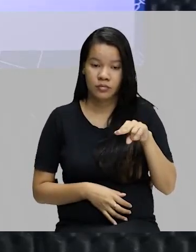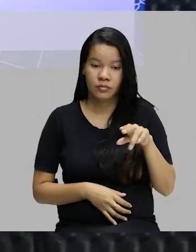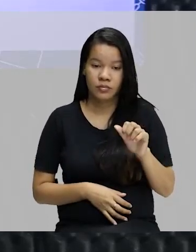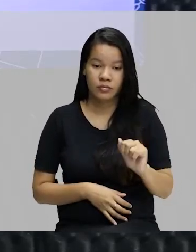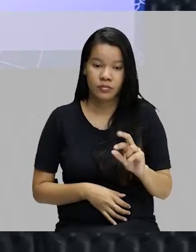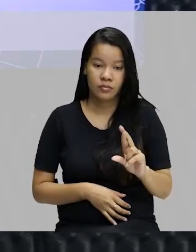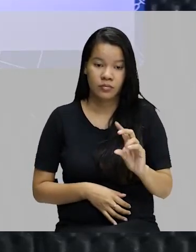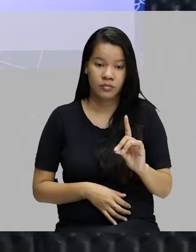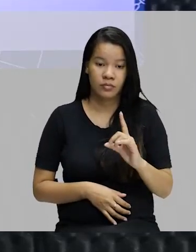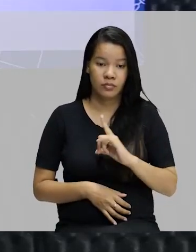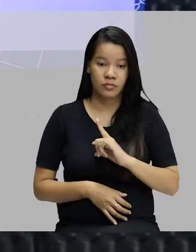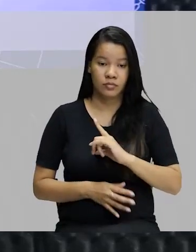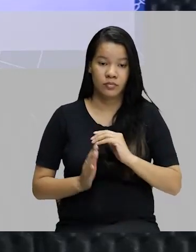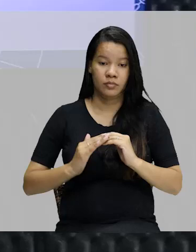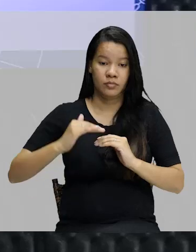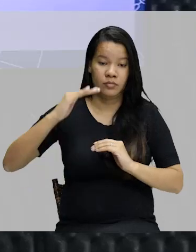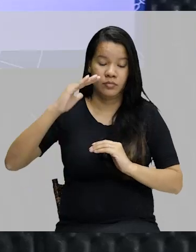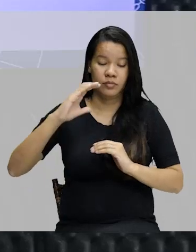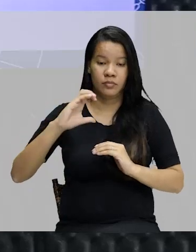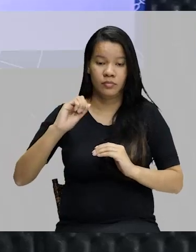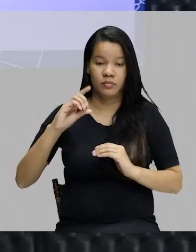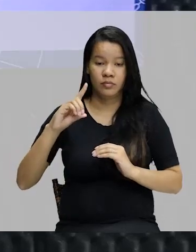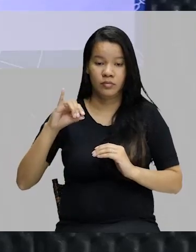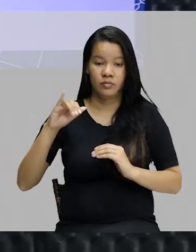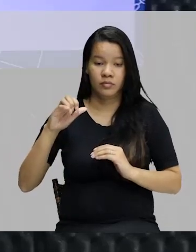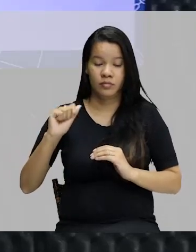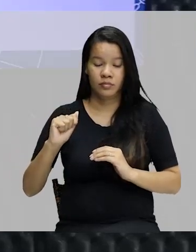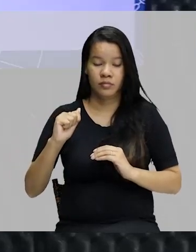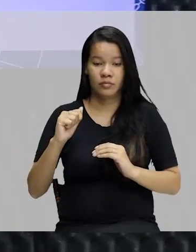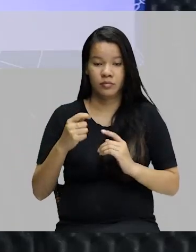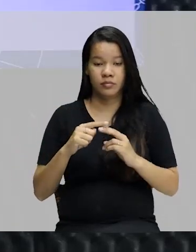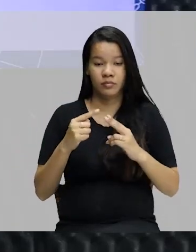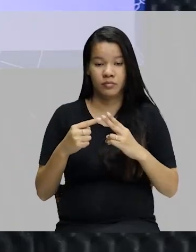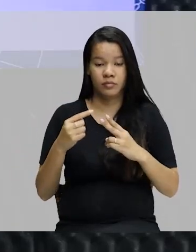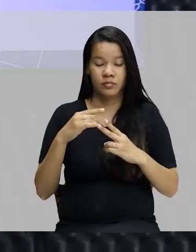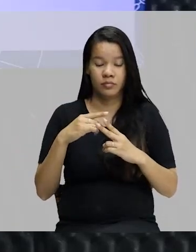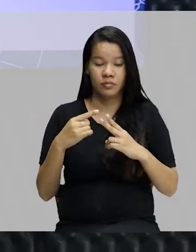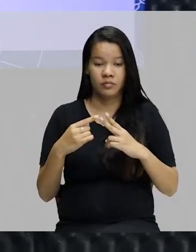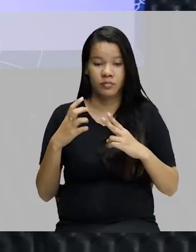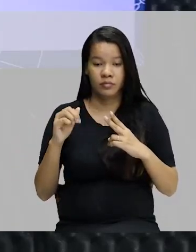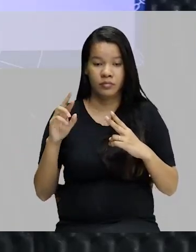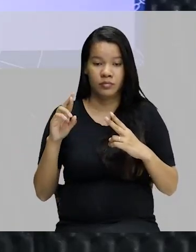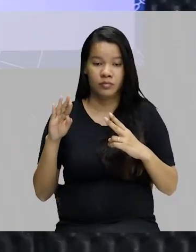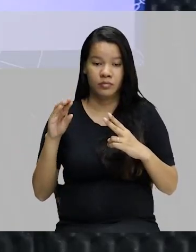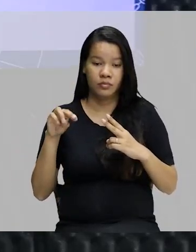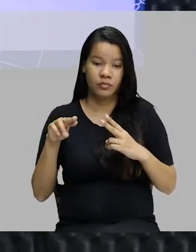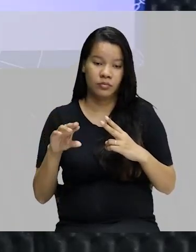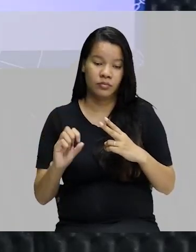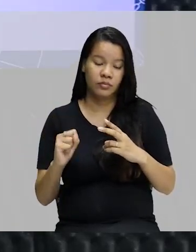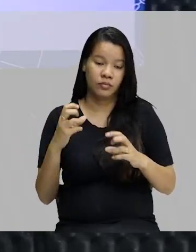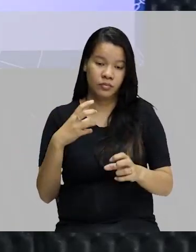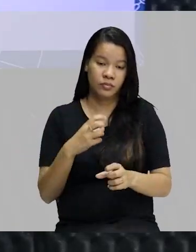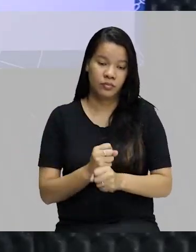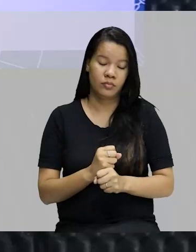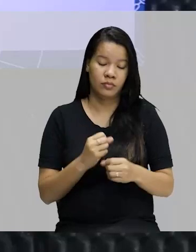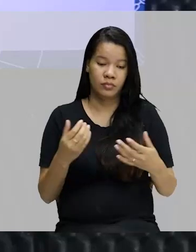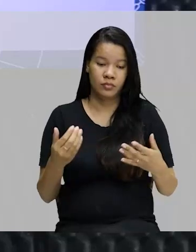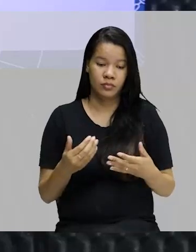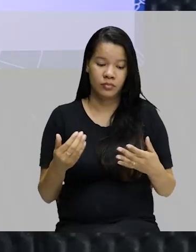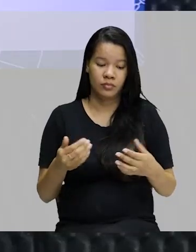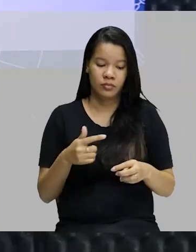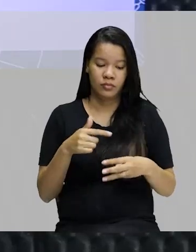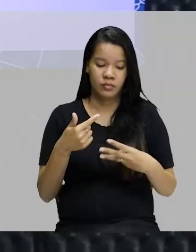aumento da cadeia, são 2 carbonos, o resultado vão ser agora, ó, 3 carbonos. E agora nós vamos